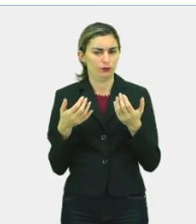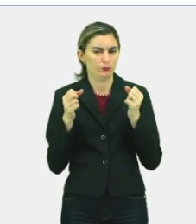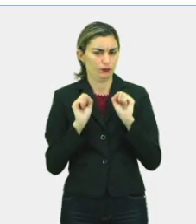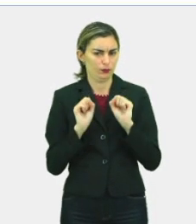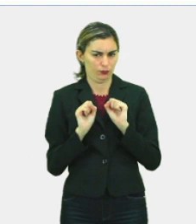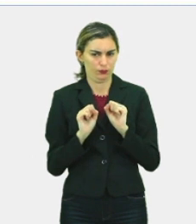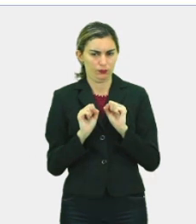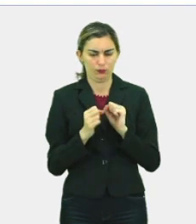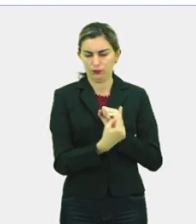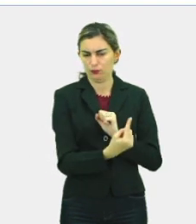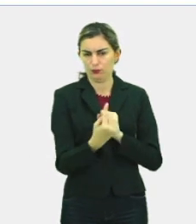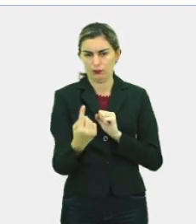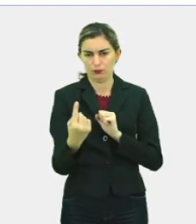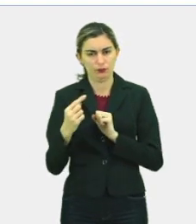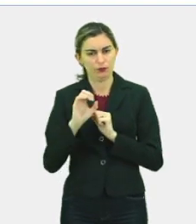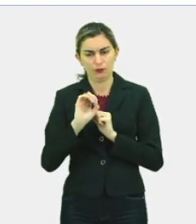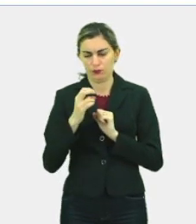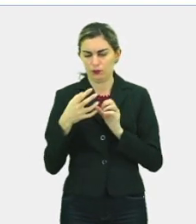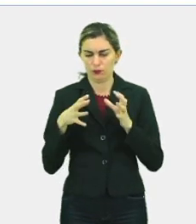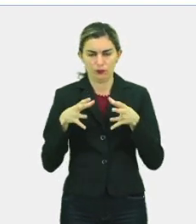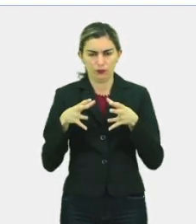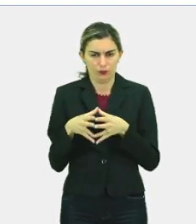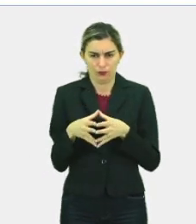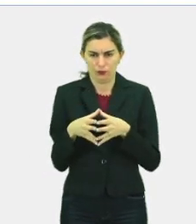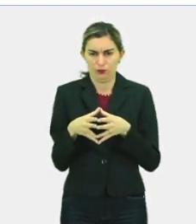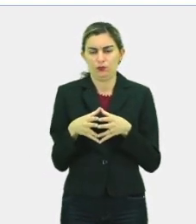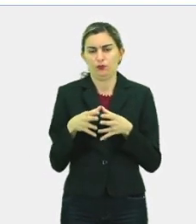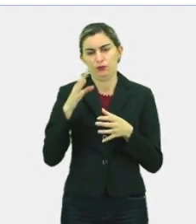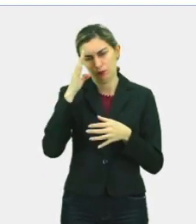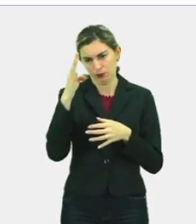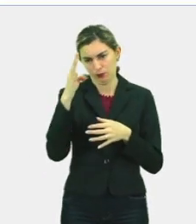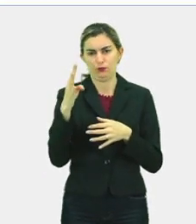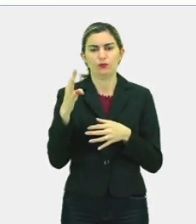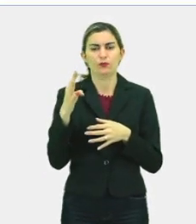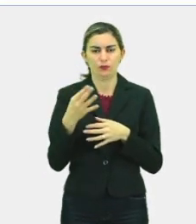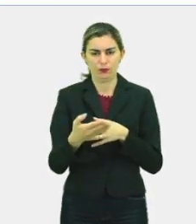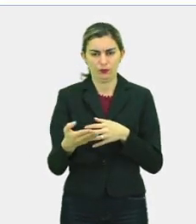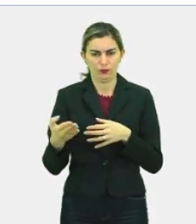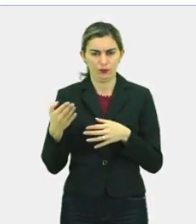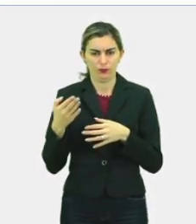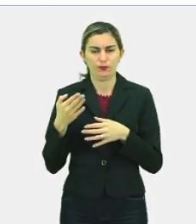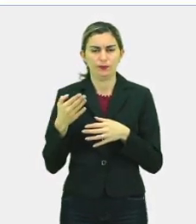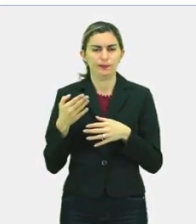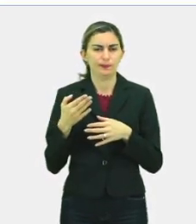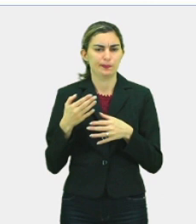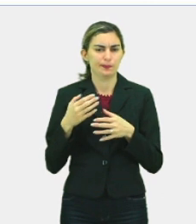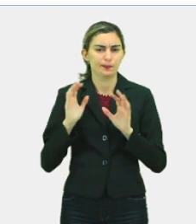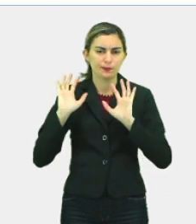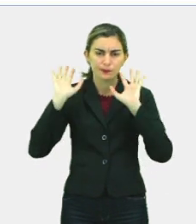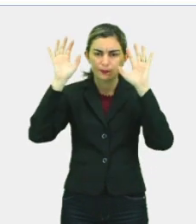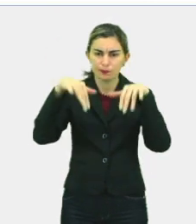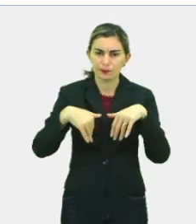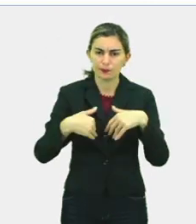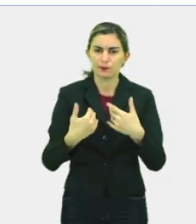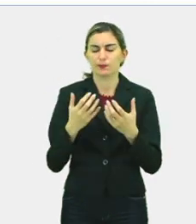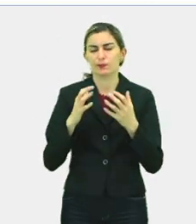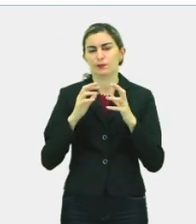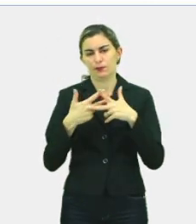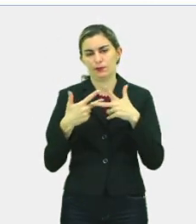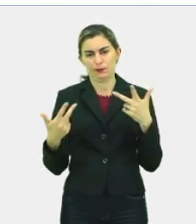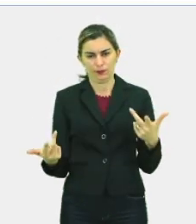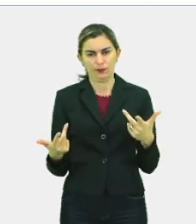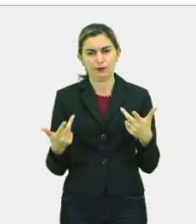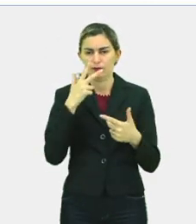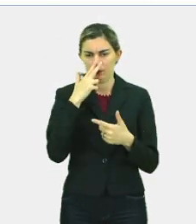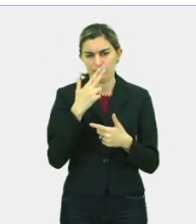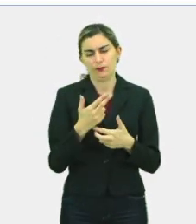podem ser individuais ou coletivos, onde o objetivo principal é lançar, bater ou arremessar a bola ou objeto